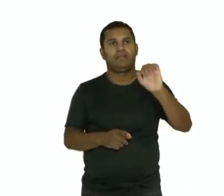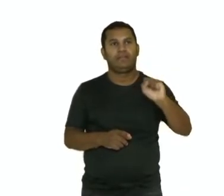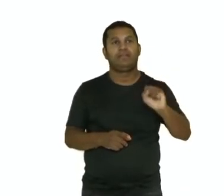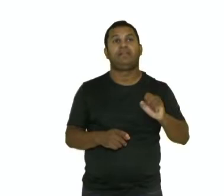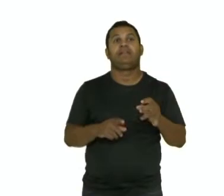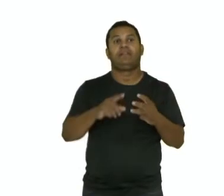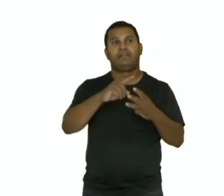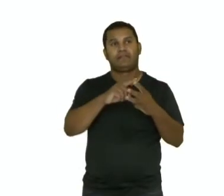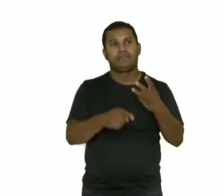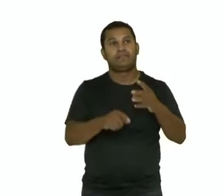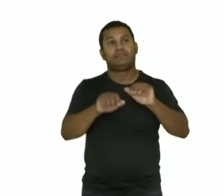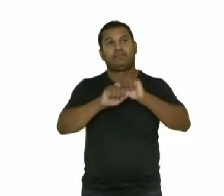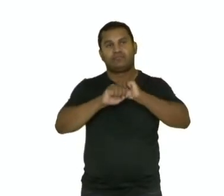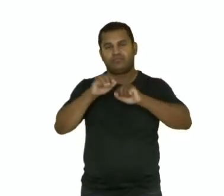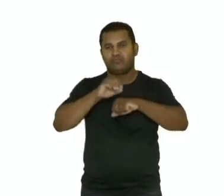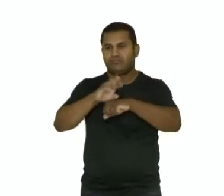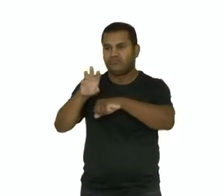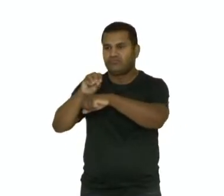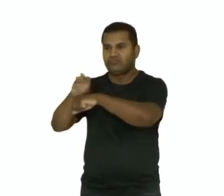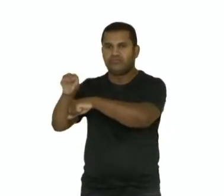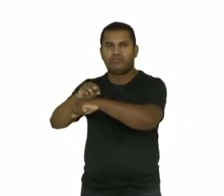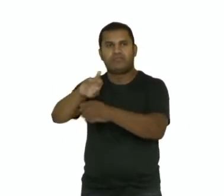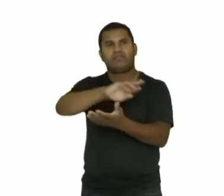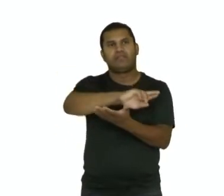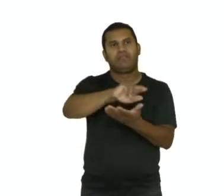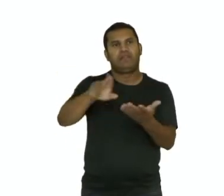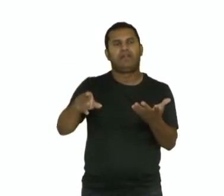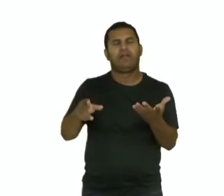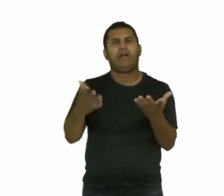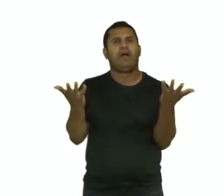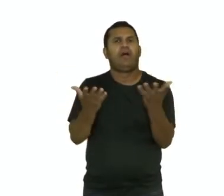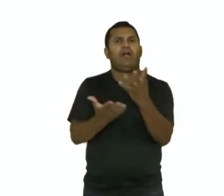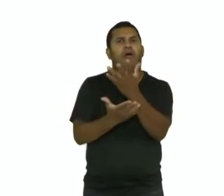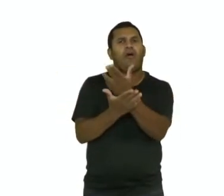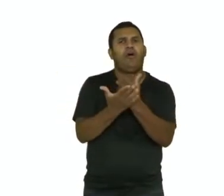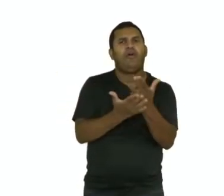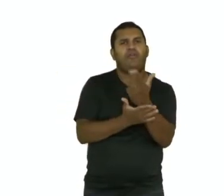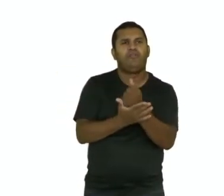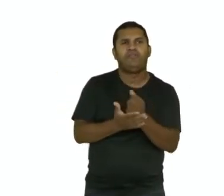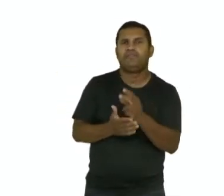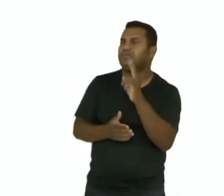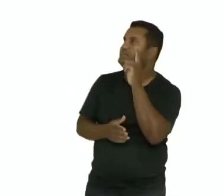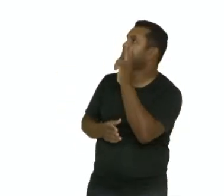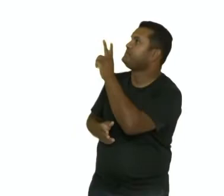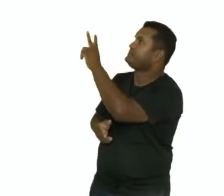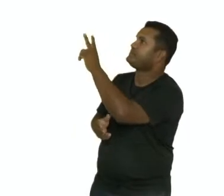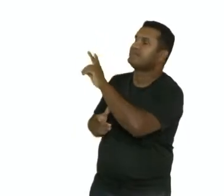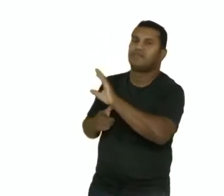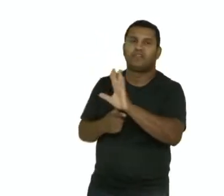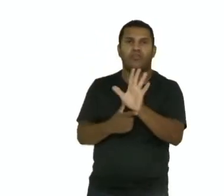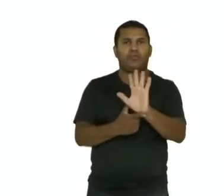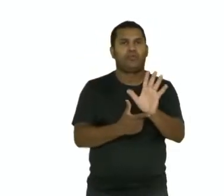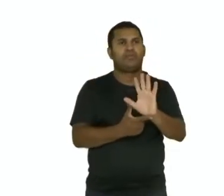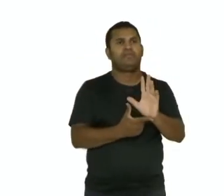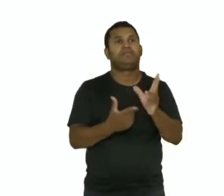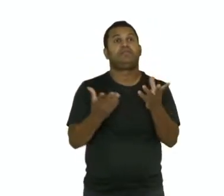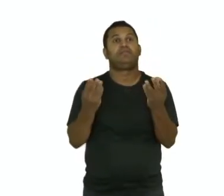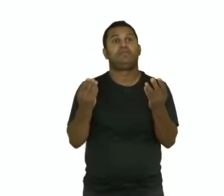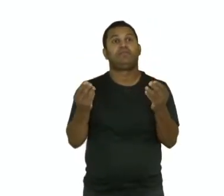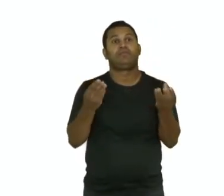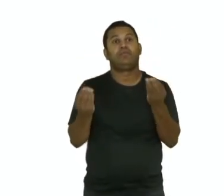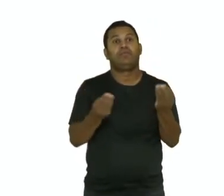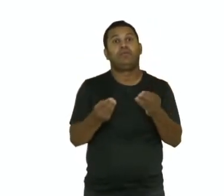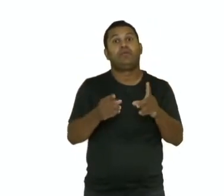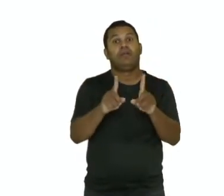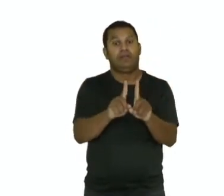uma certa distância para respeitar a movimentação dos quadris. Teve esse sucesso efêmero que durou mais ou menos